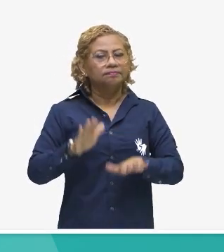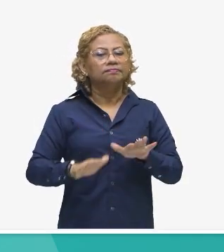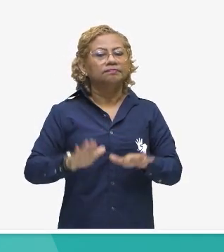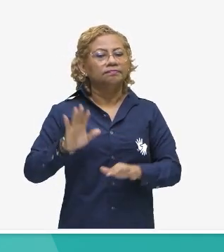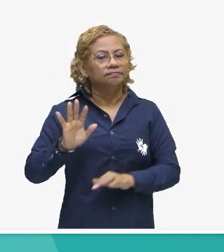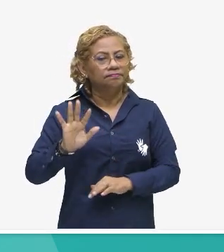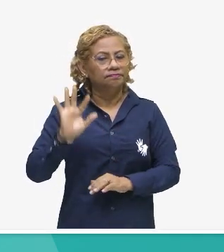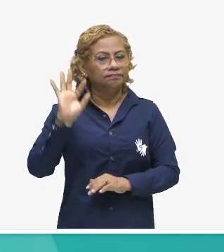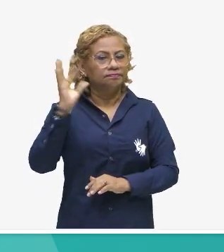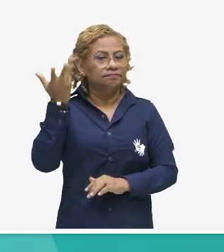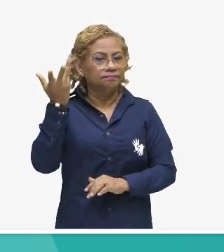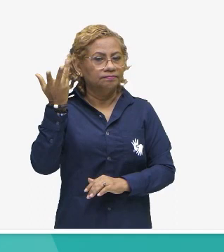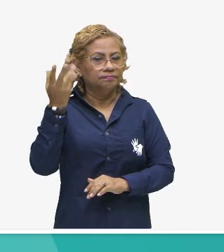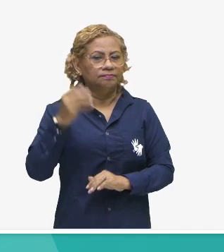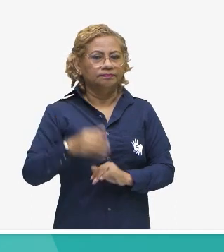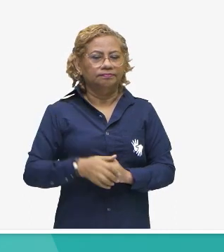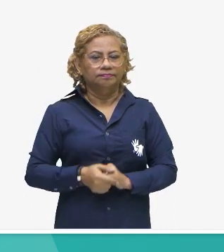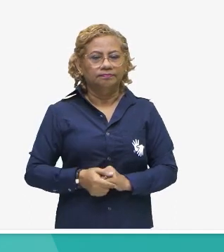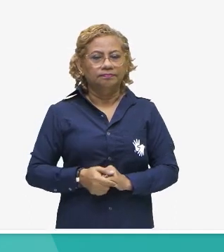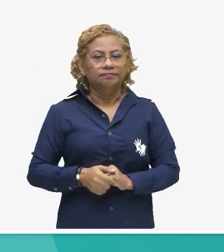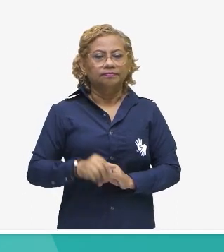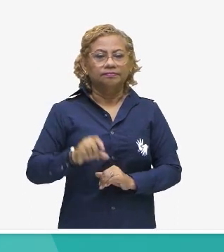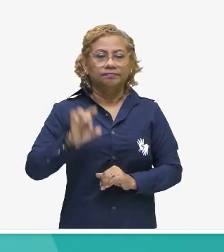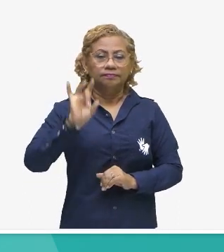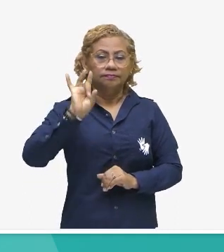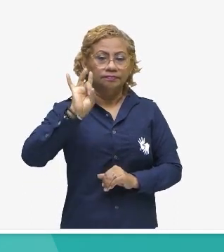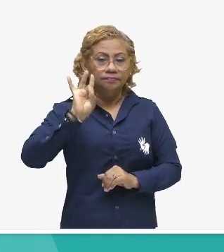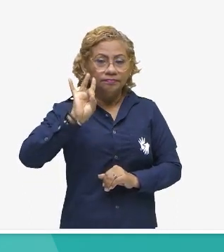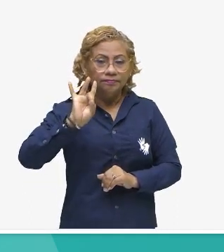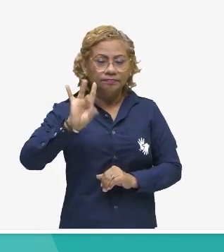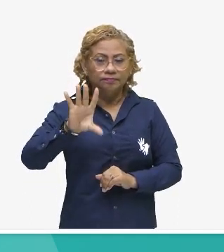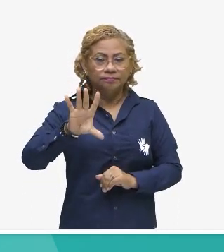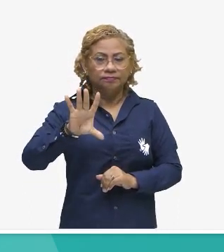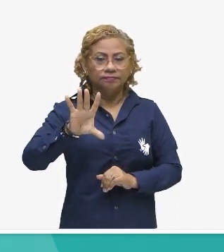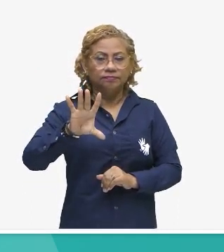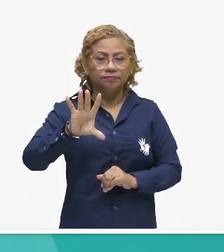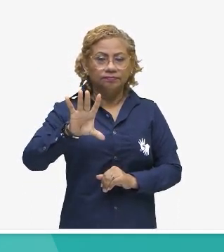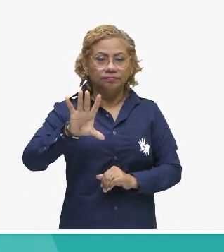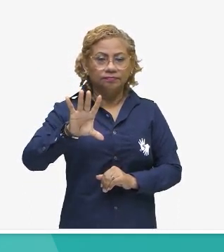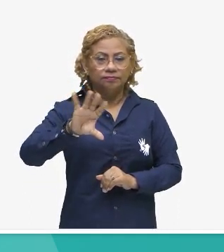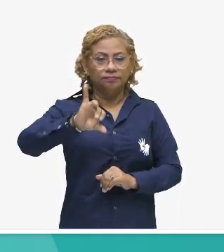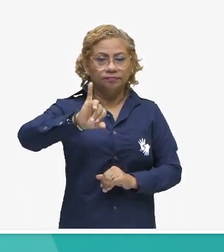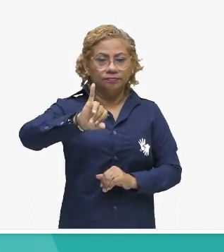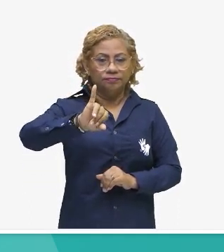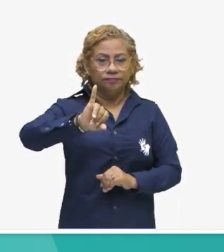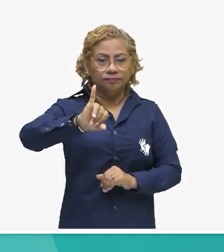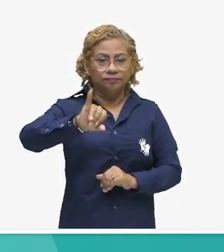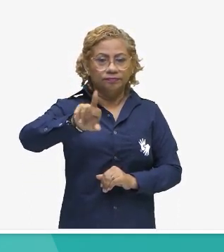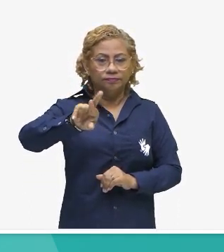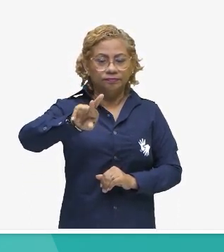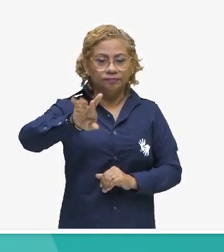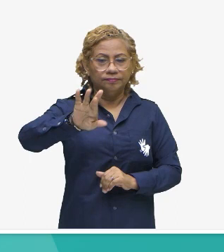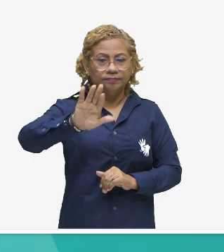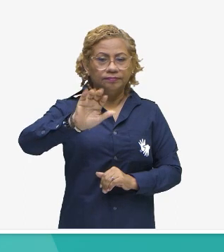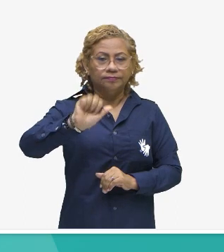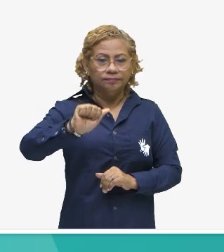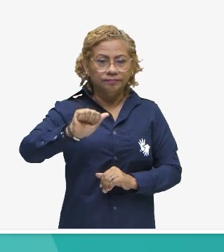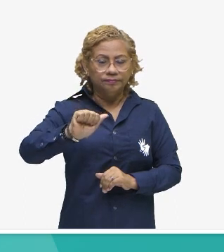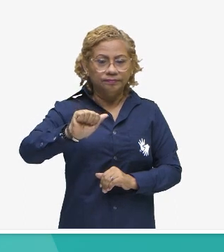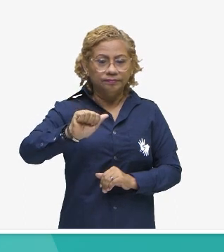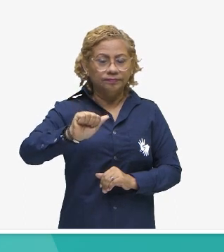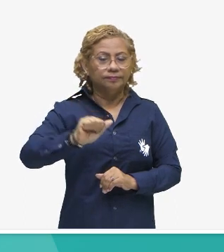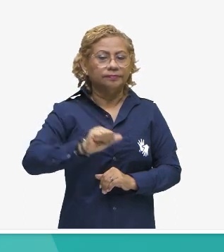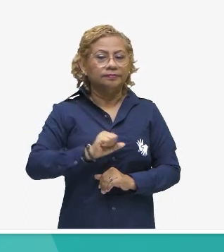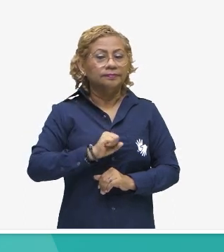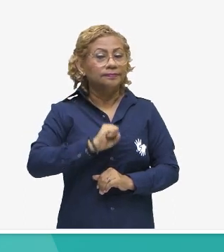Porque só irá futuramente para a final se com essa condição.